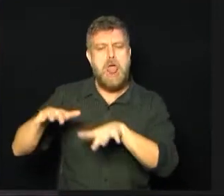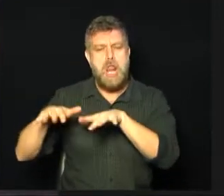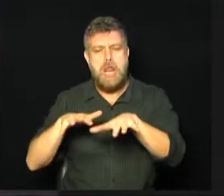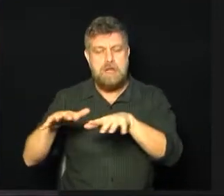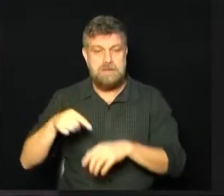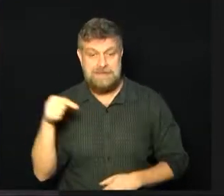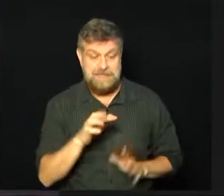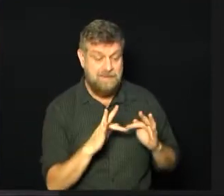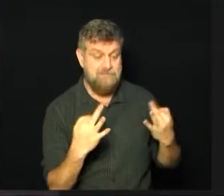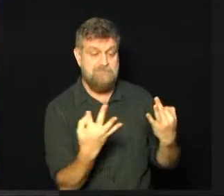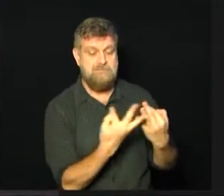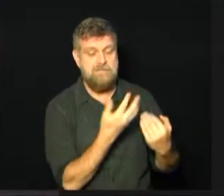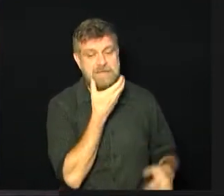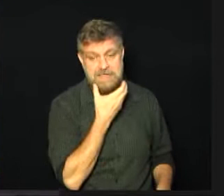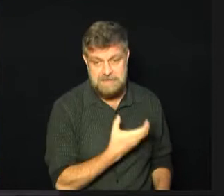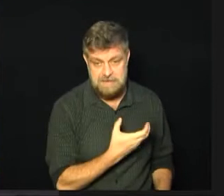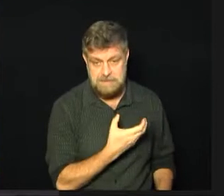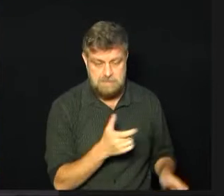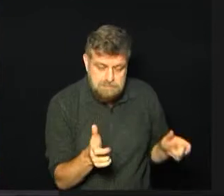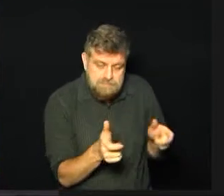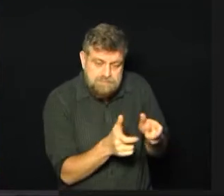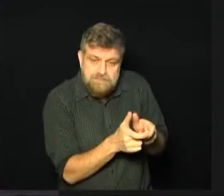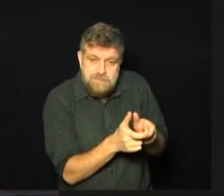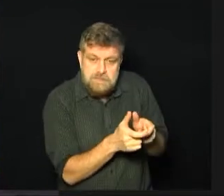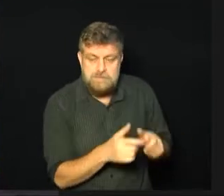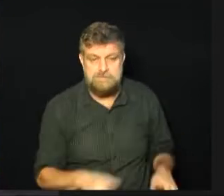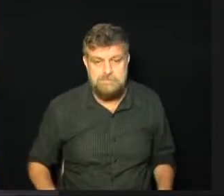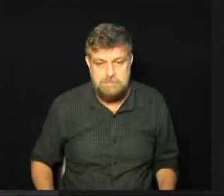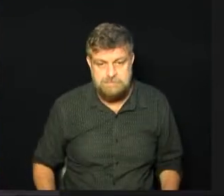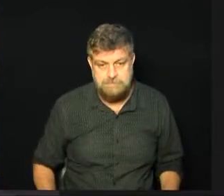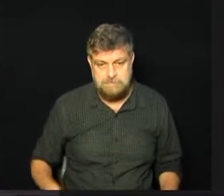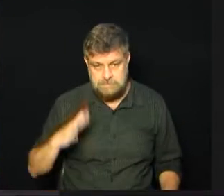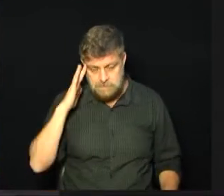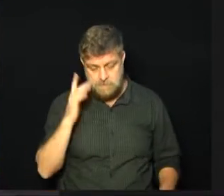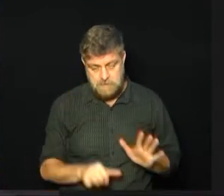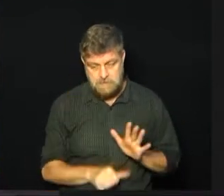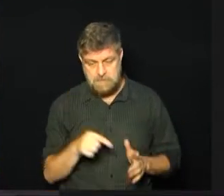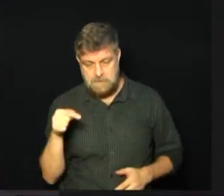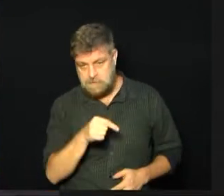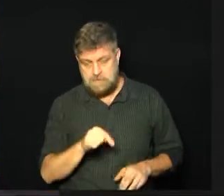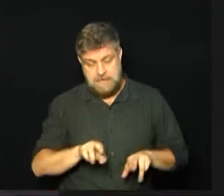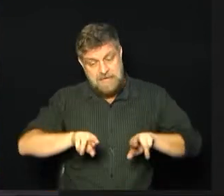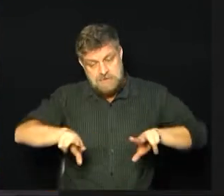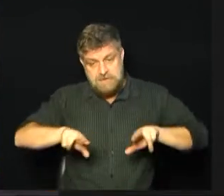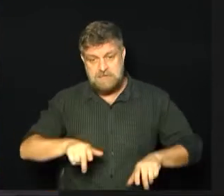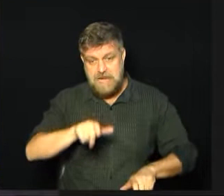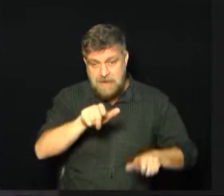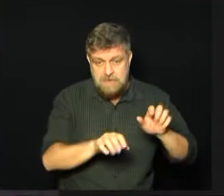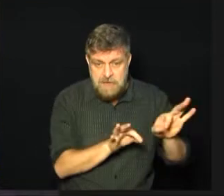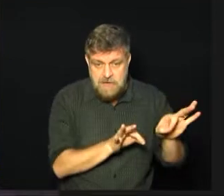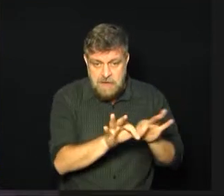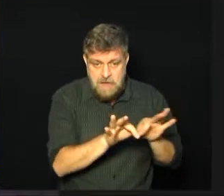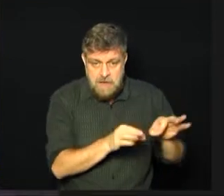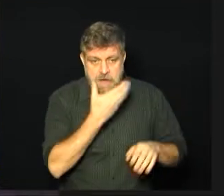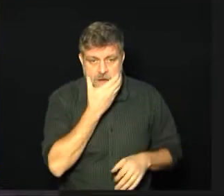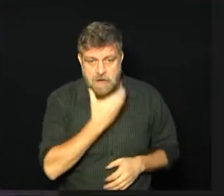núcleo familiar, mais um núcleo familiar ampliado. Então, acho que, primeiro, é importante que as pessoas se preparem para esse Natal,